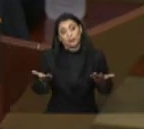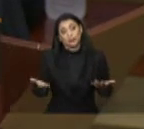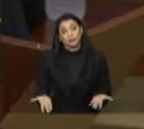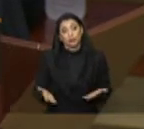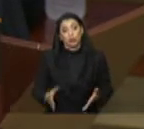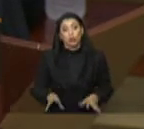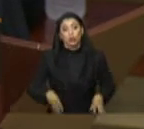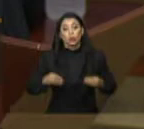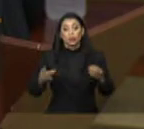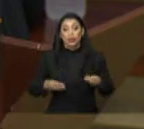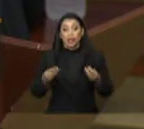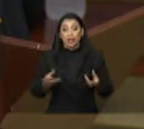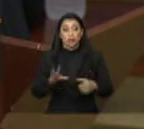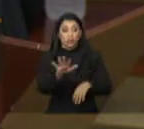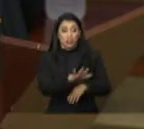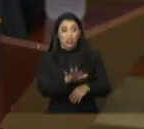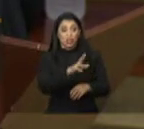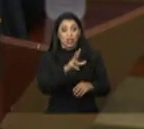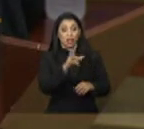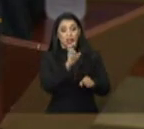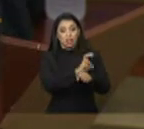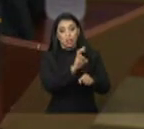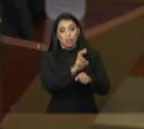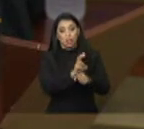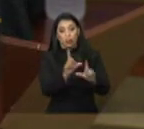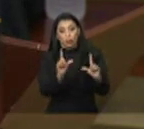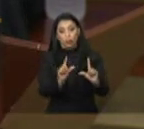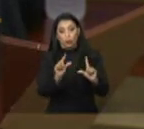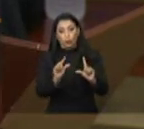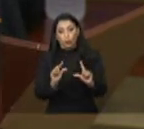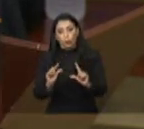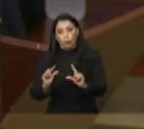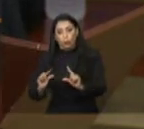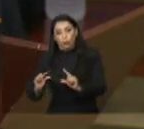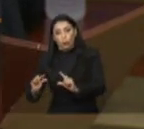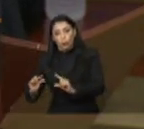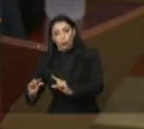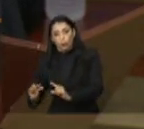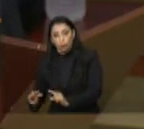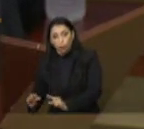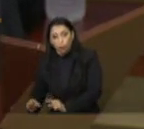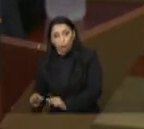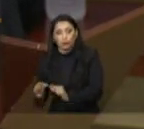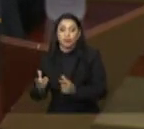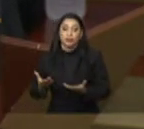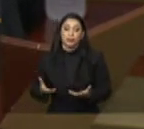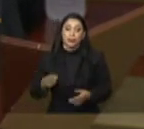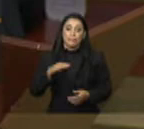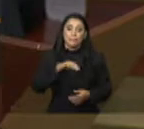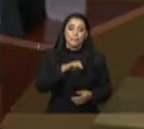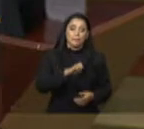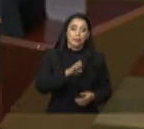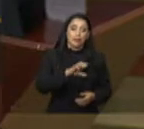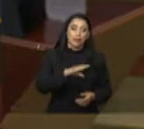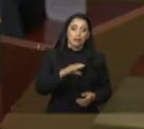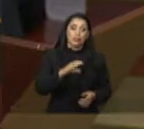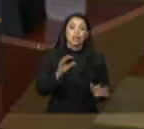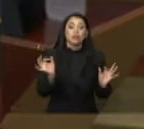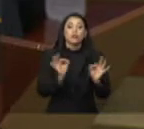na educação infantil diz a matéria tem sido menor o mestre terminou 2021